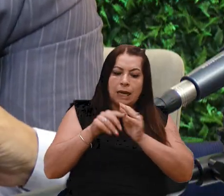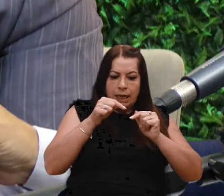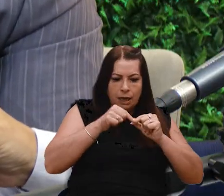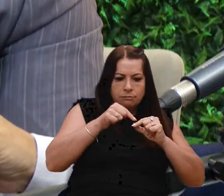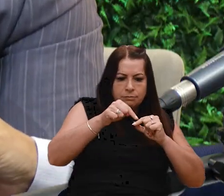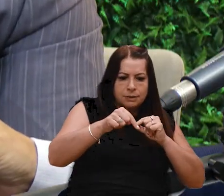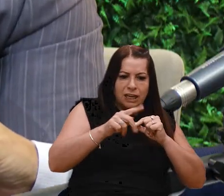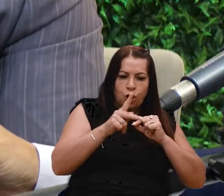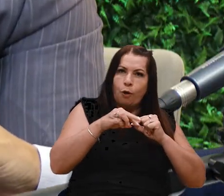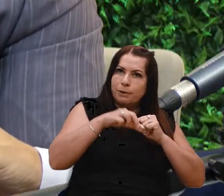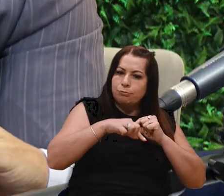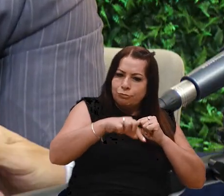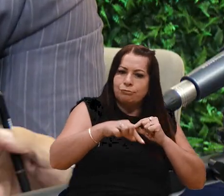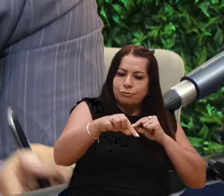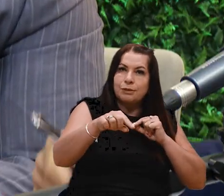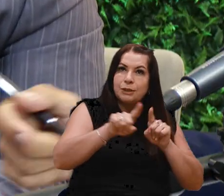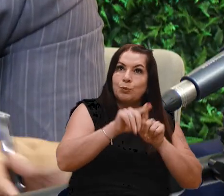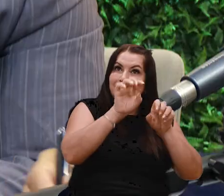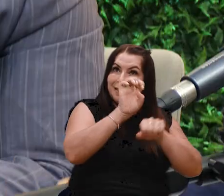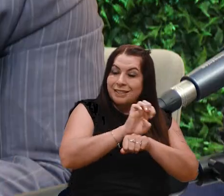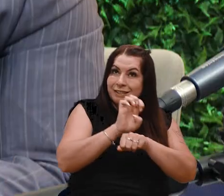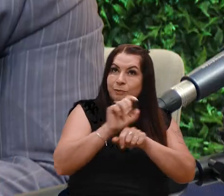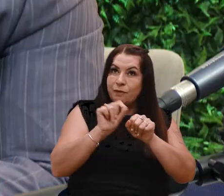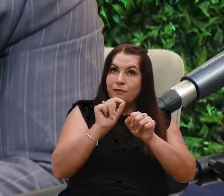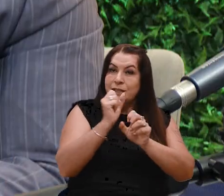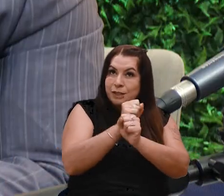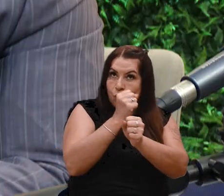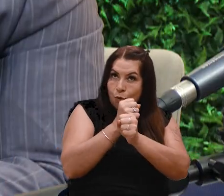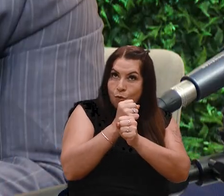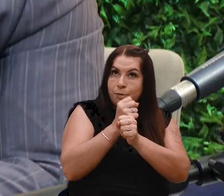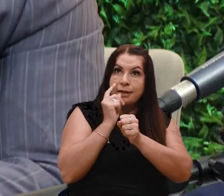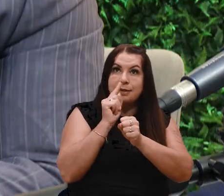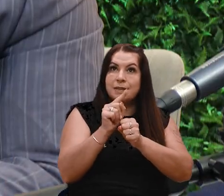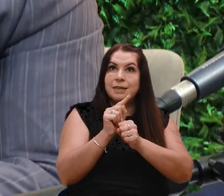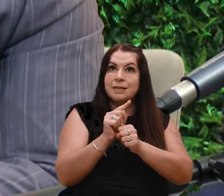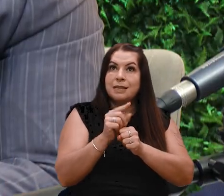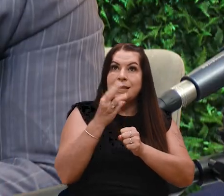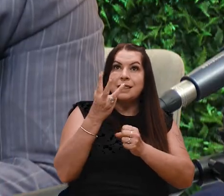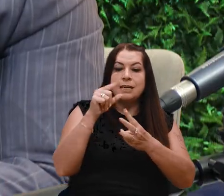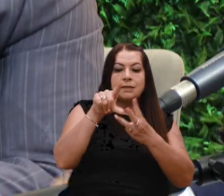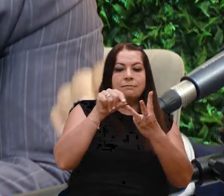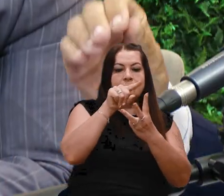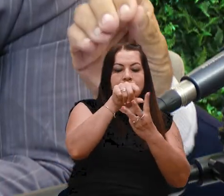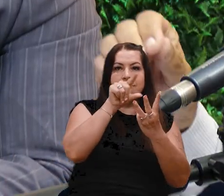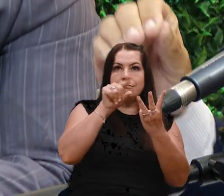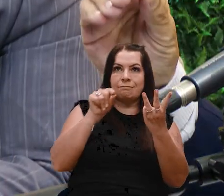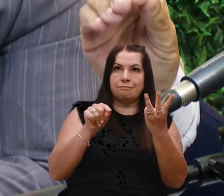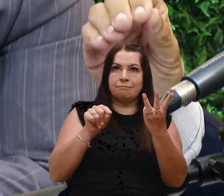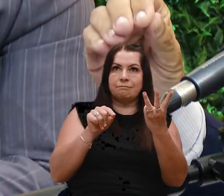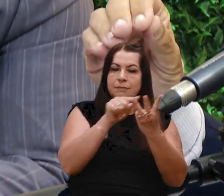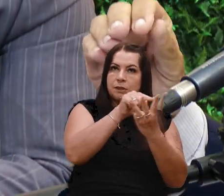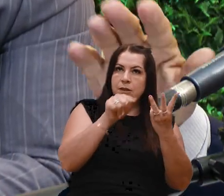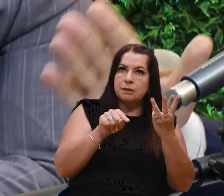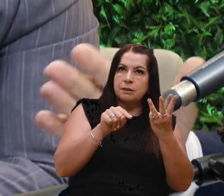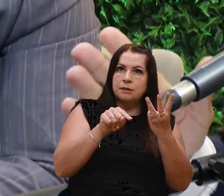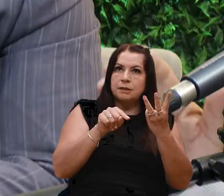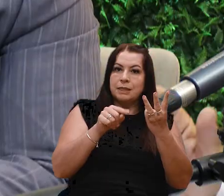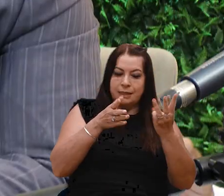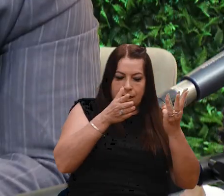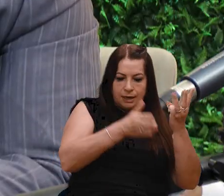ela vai, que o Estado vai fazer a obra, ela tem que dar 3 alternativas. Três